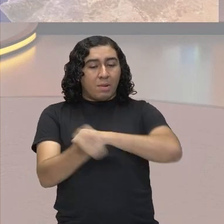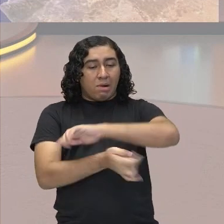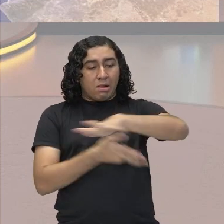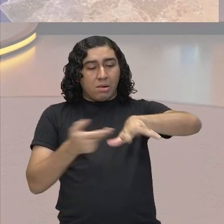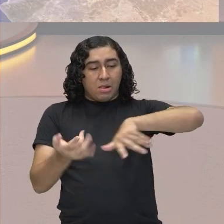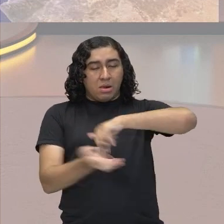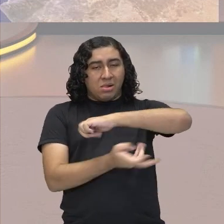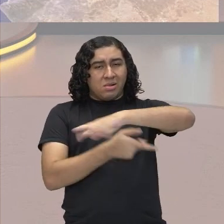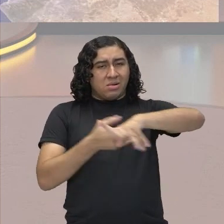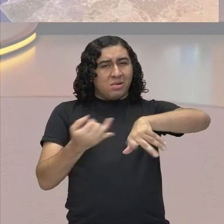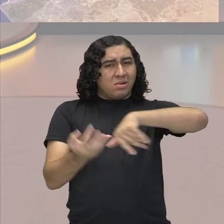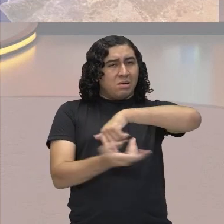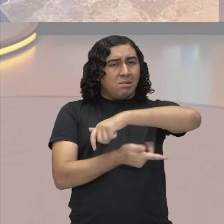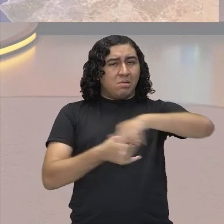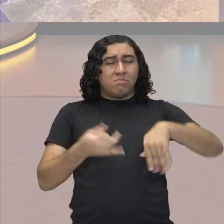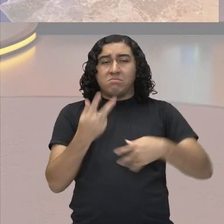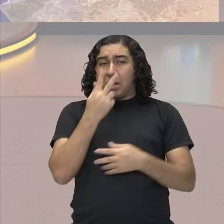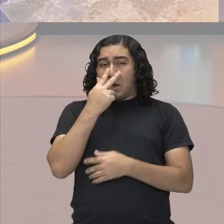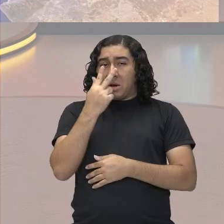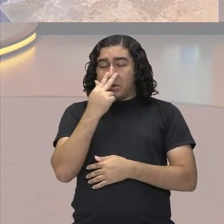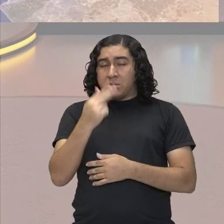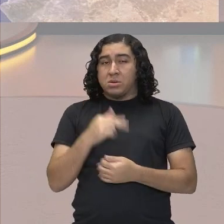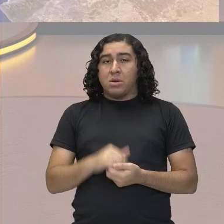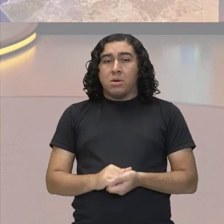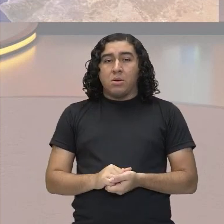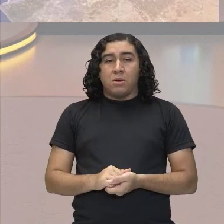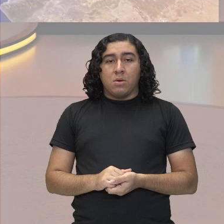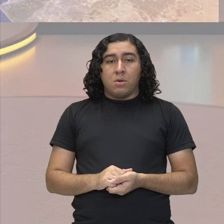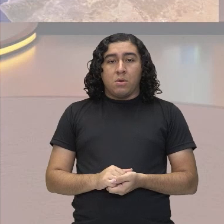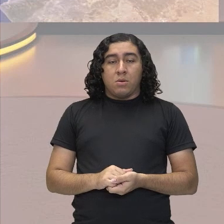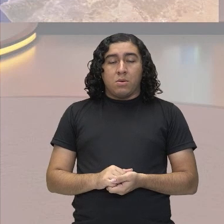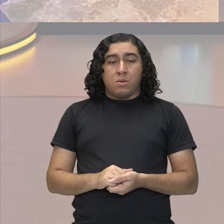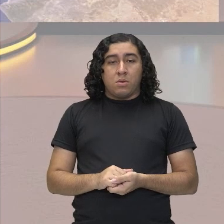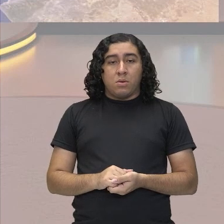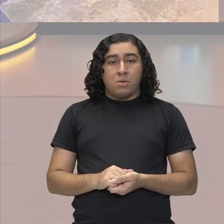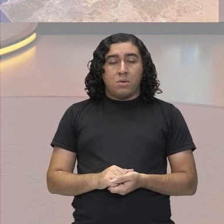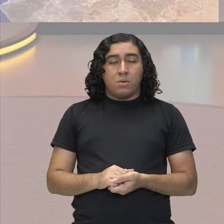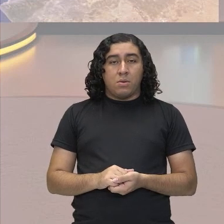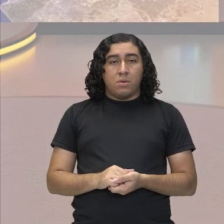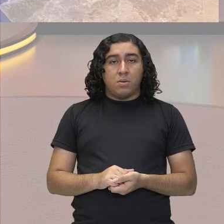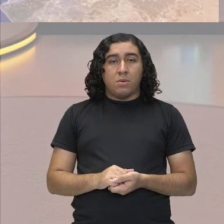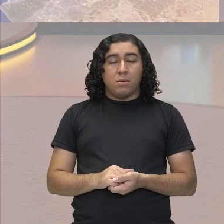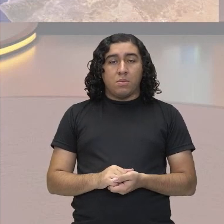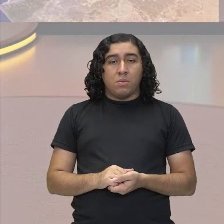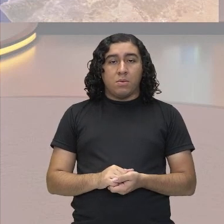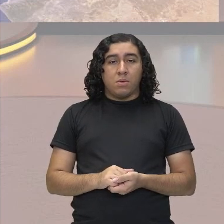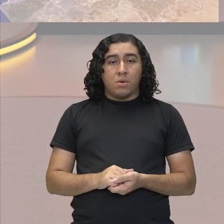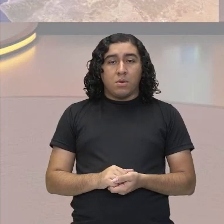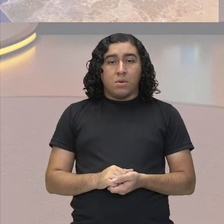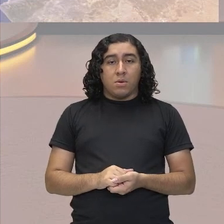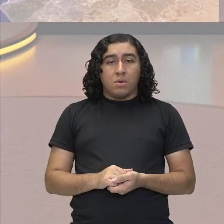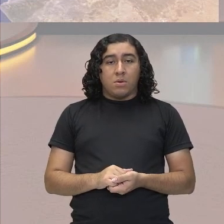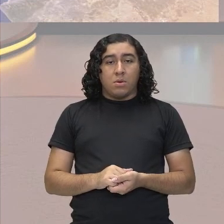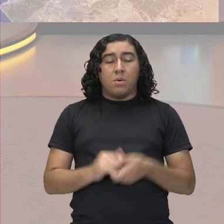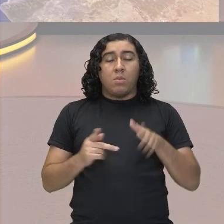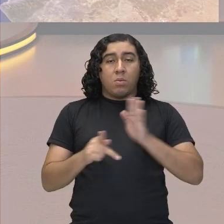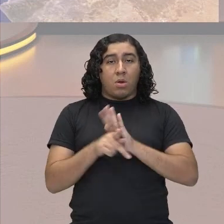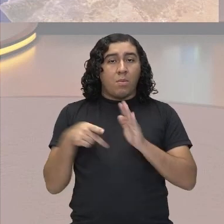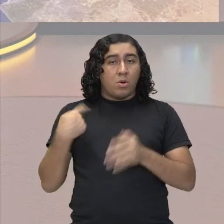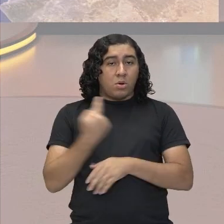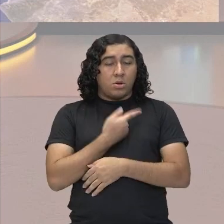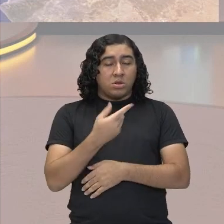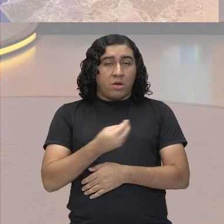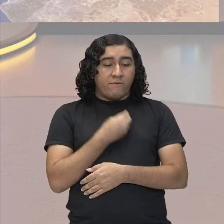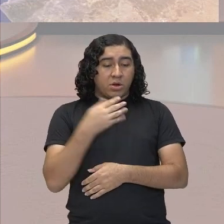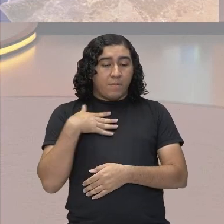Tá muito, a liquidez tomou conta desse processo aí da nossa existência aqui, da minha